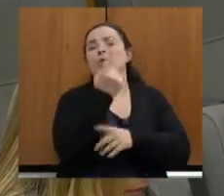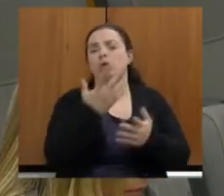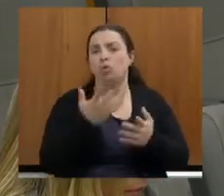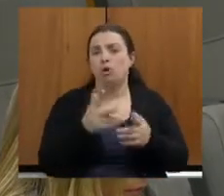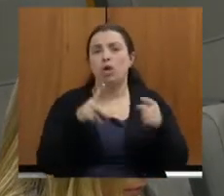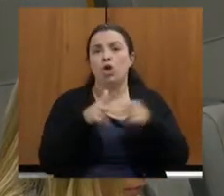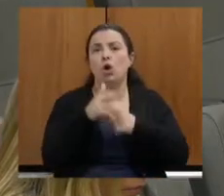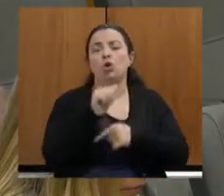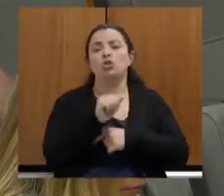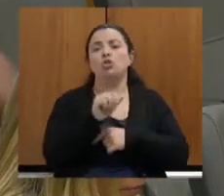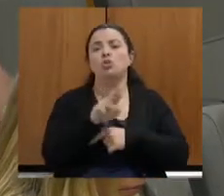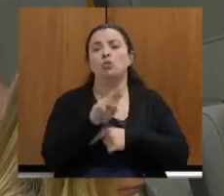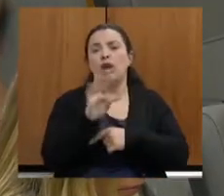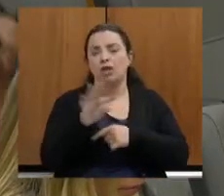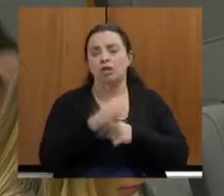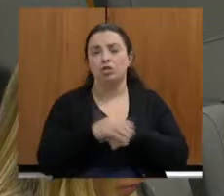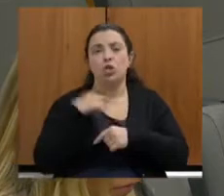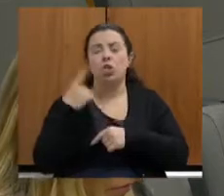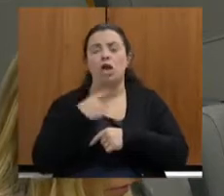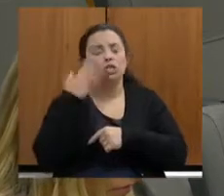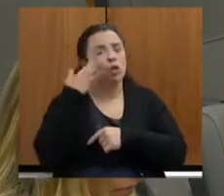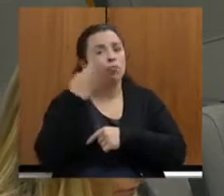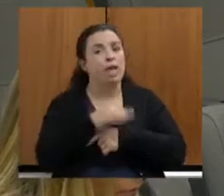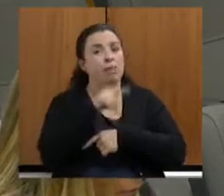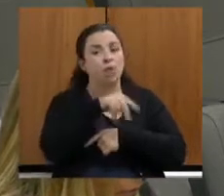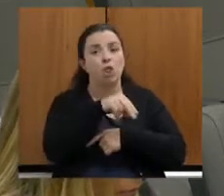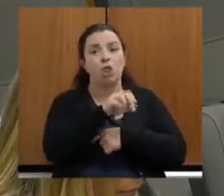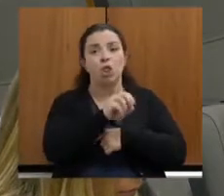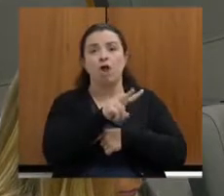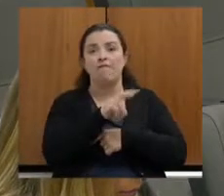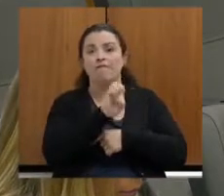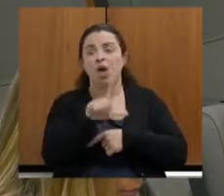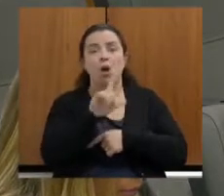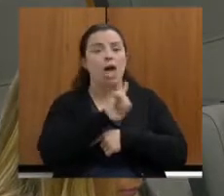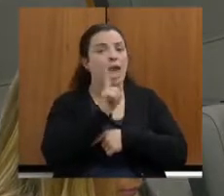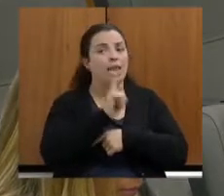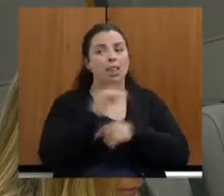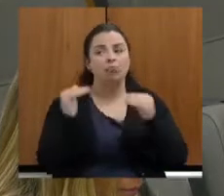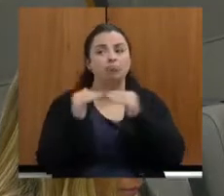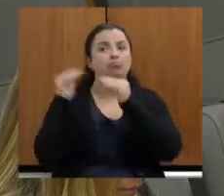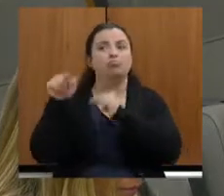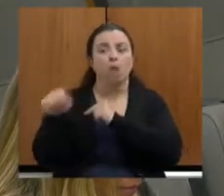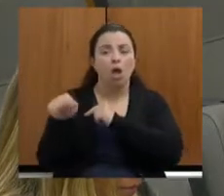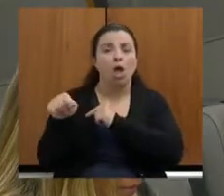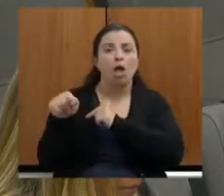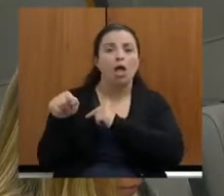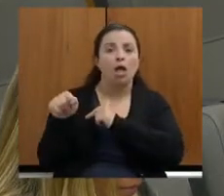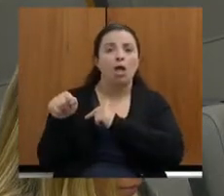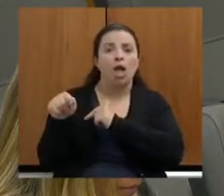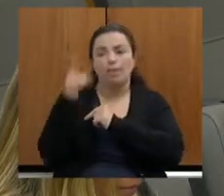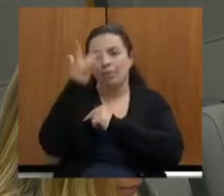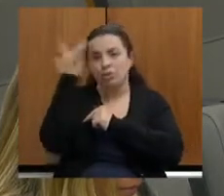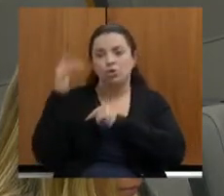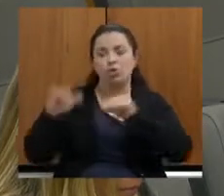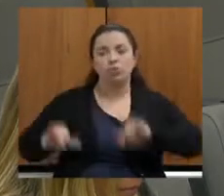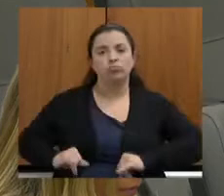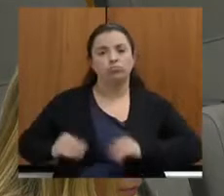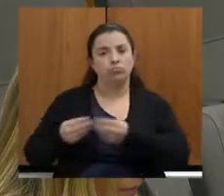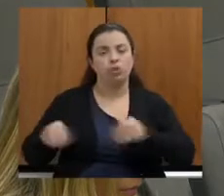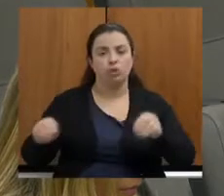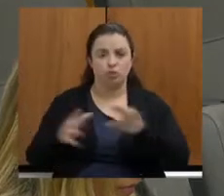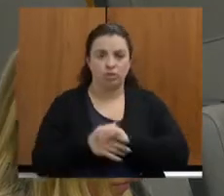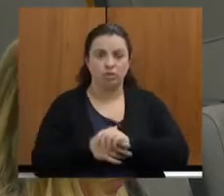entendemos que o novel do jeito que ele está não contempla a situação né do atingido